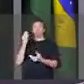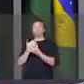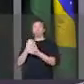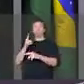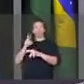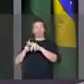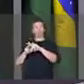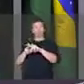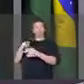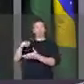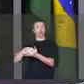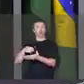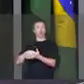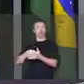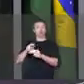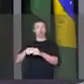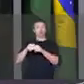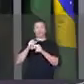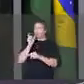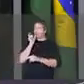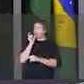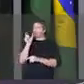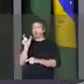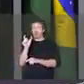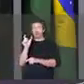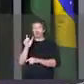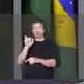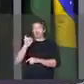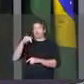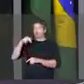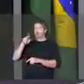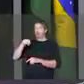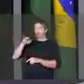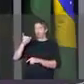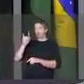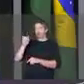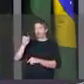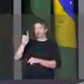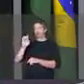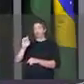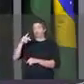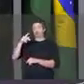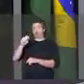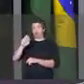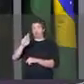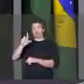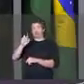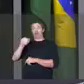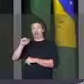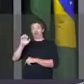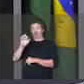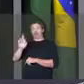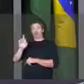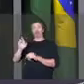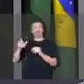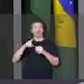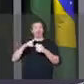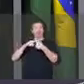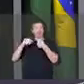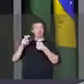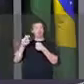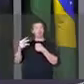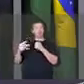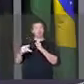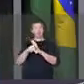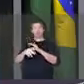crimes cometidos pela palavra, por conta da imunidade parlamentar prevista no artigo 53 da Constituição Federal,